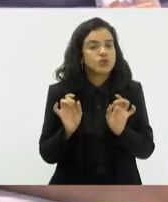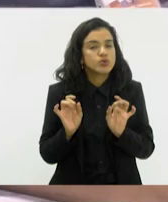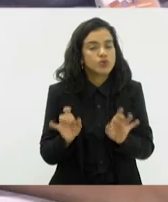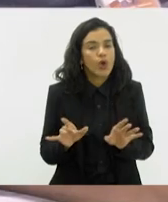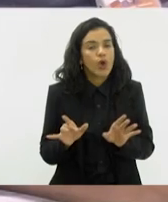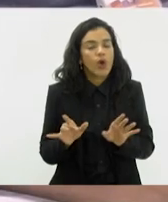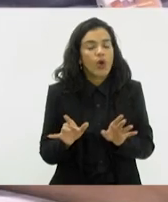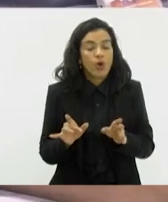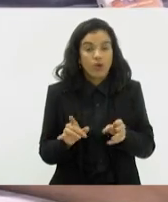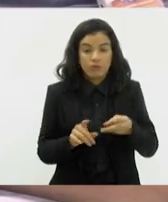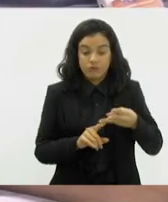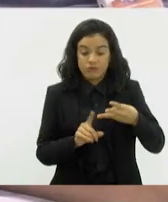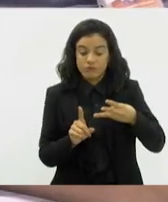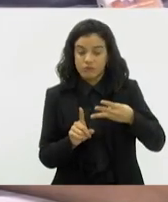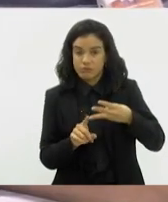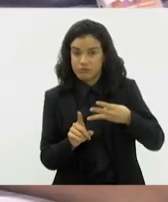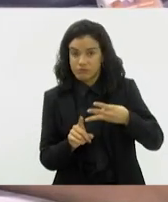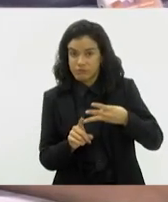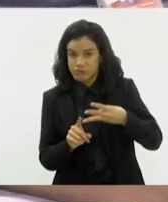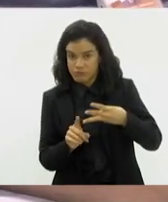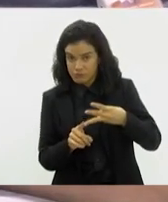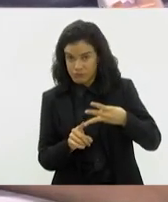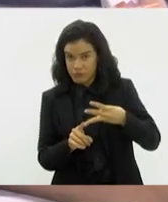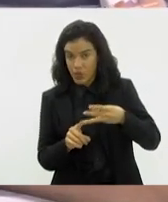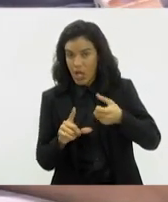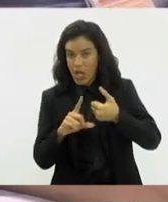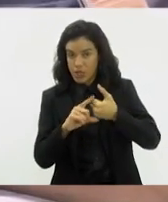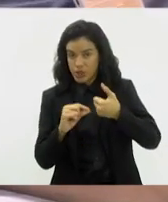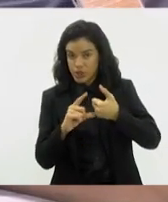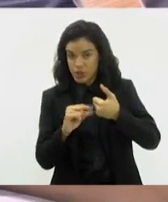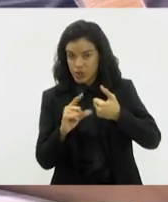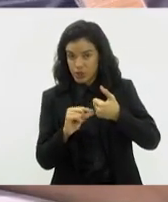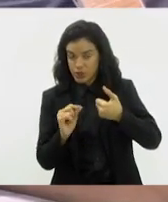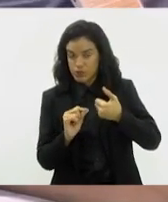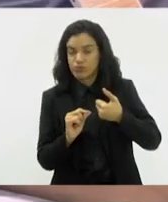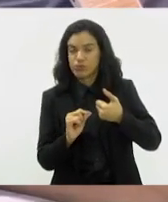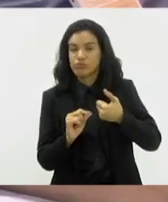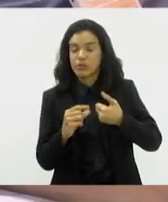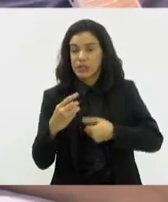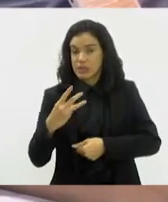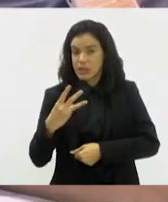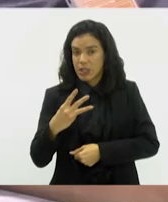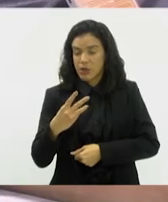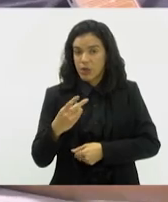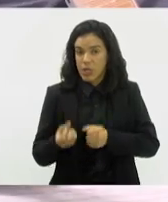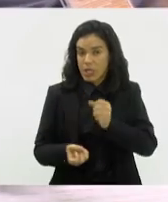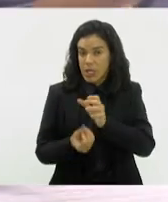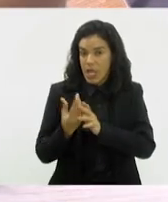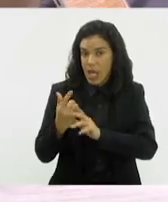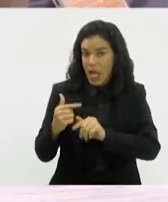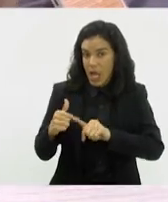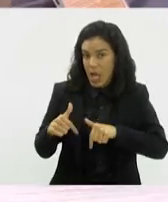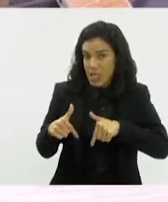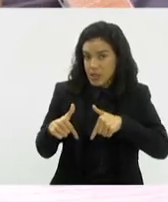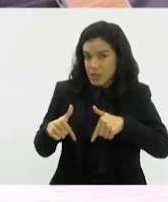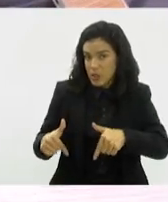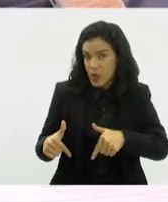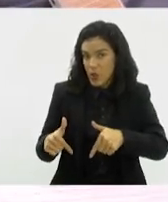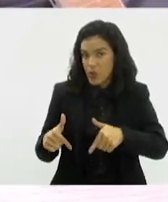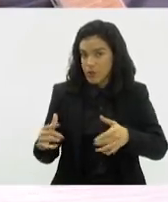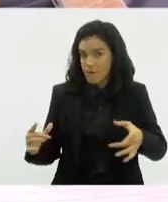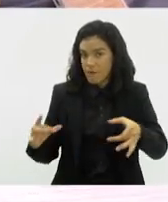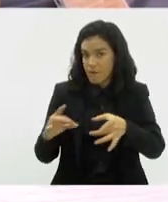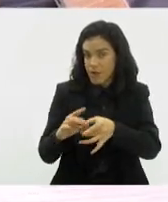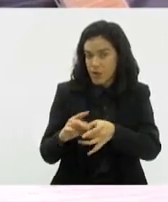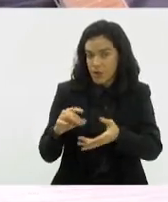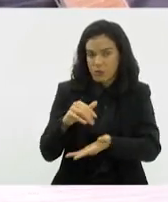o terceiro, o artigo terceiro, que fala de ações, convênios, com secretarias, etc.,